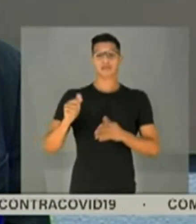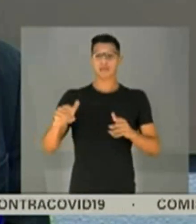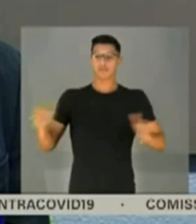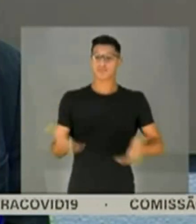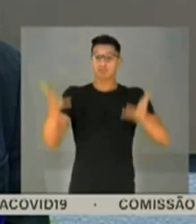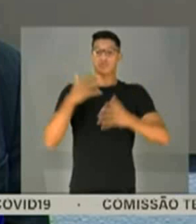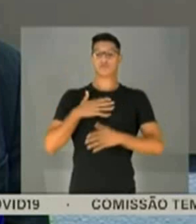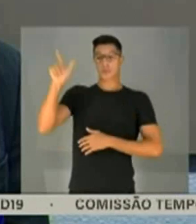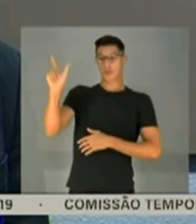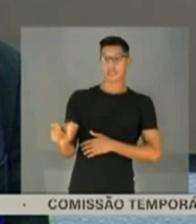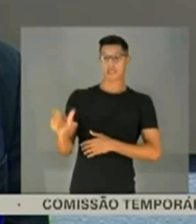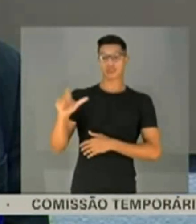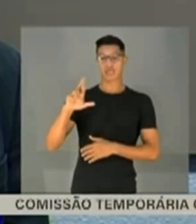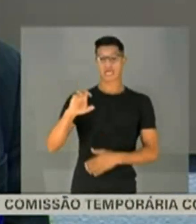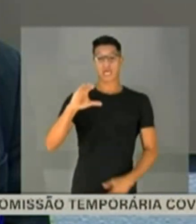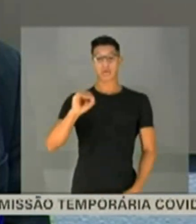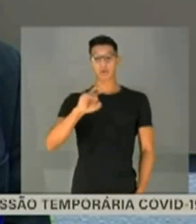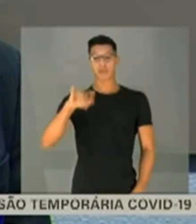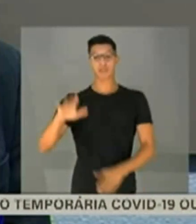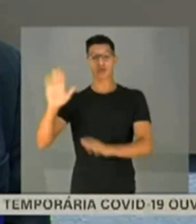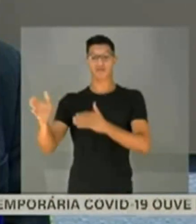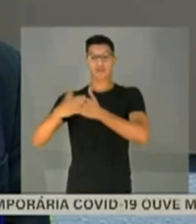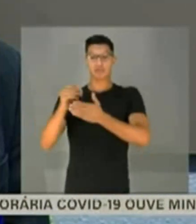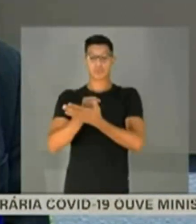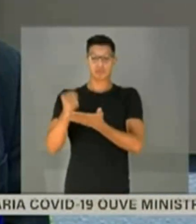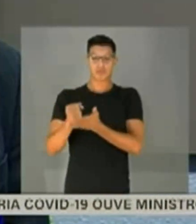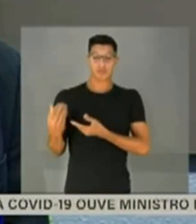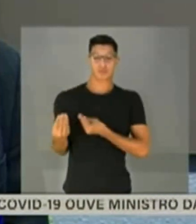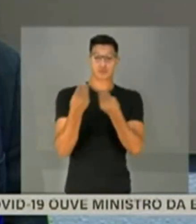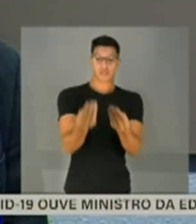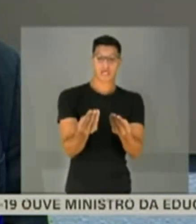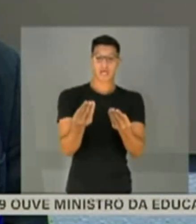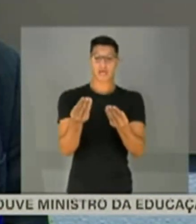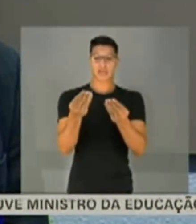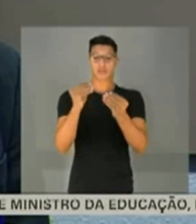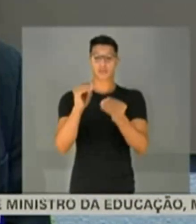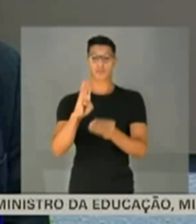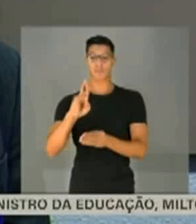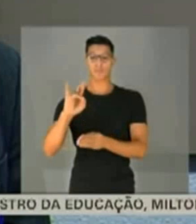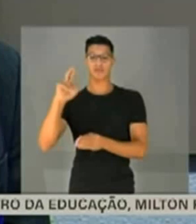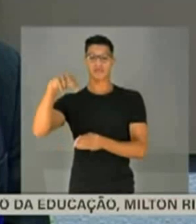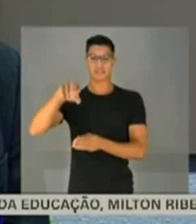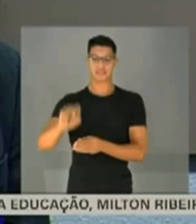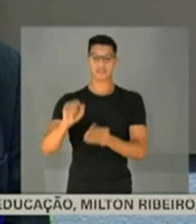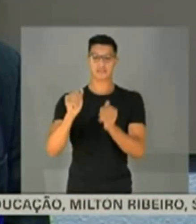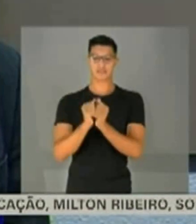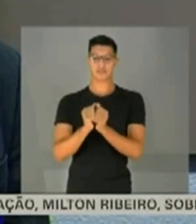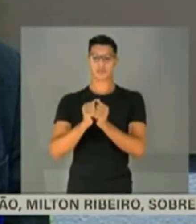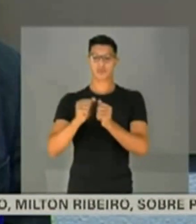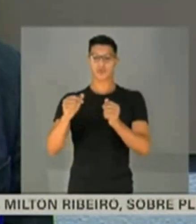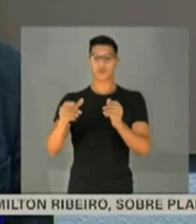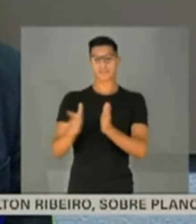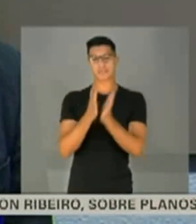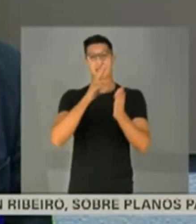militantes, os terroristas intelectuais, que estão aí, inclusive, ganhando dinheiro para atacarem os